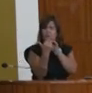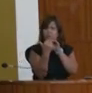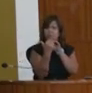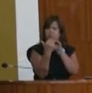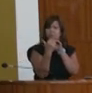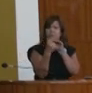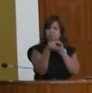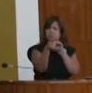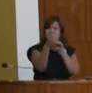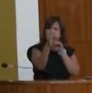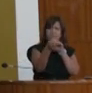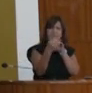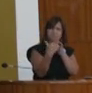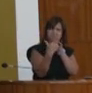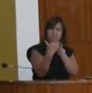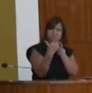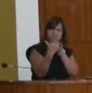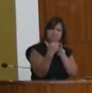democracia,